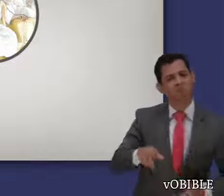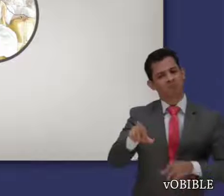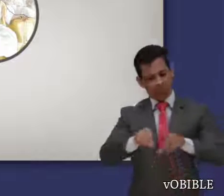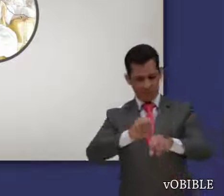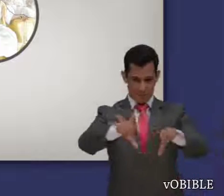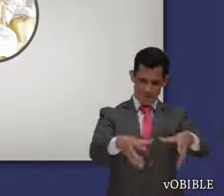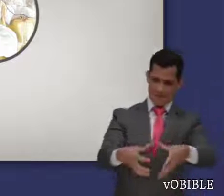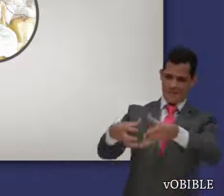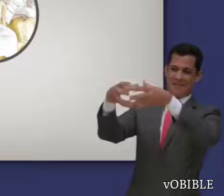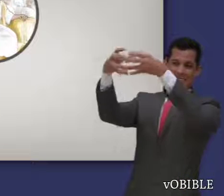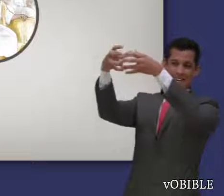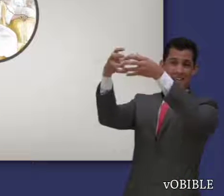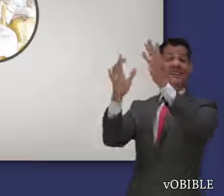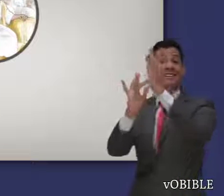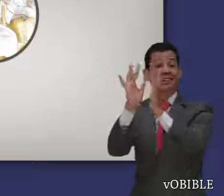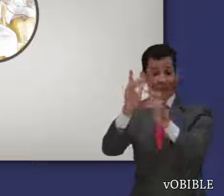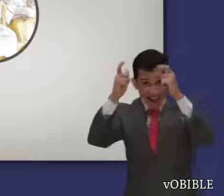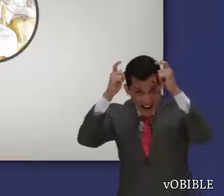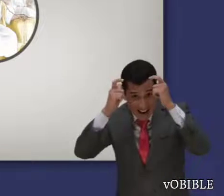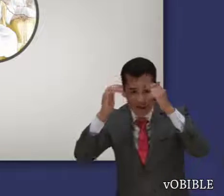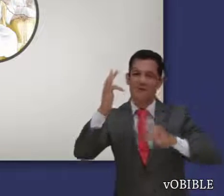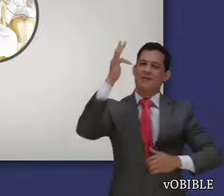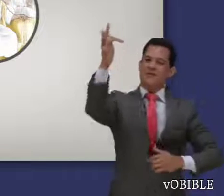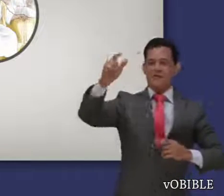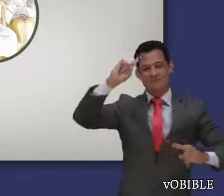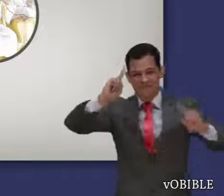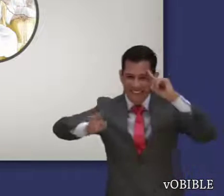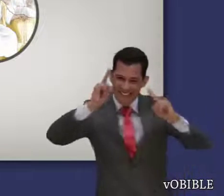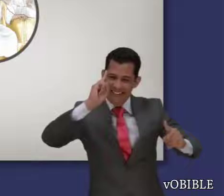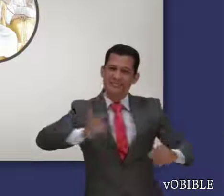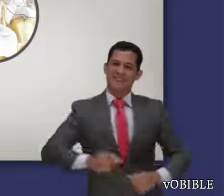mas também pessoas de outras nações para reinar com Cristo no céu.